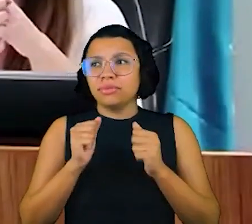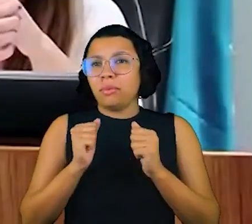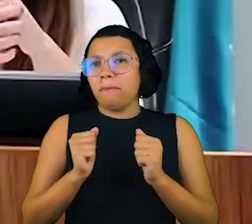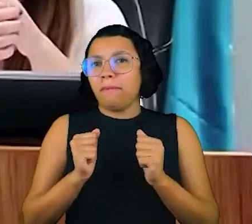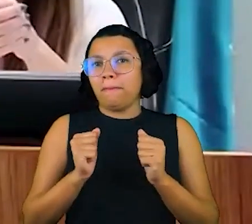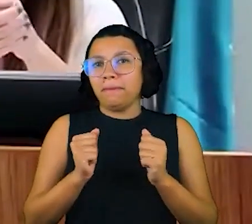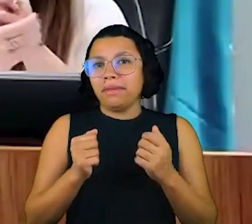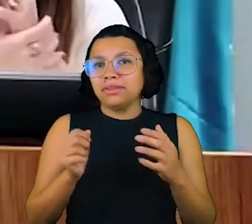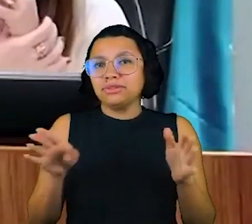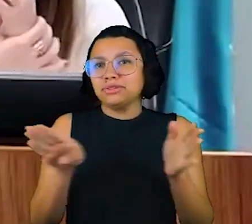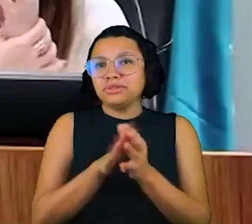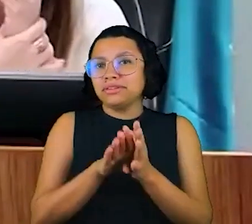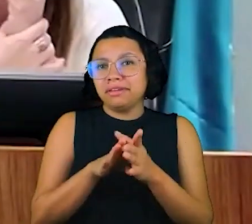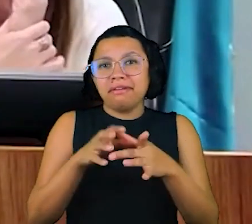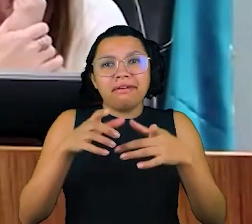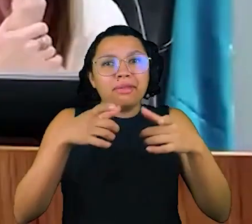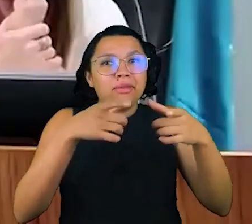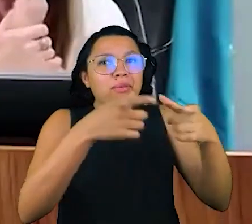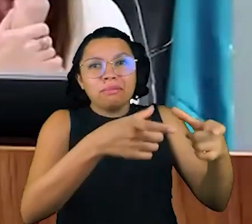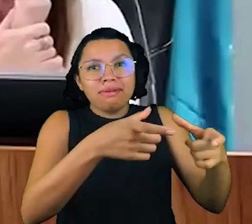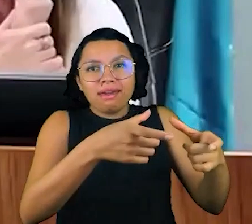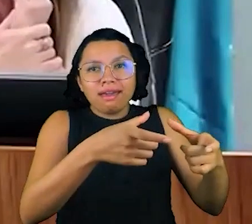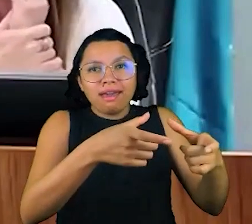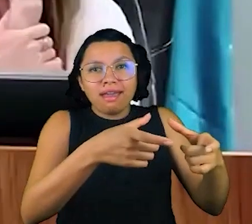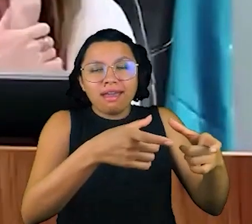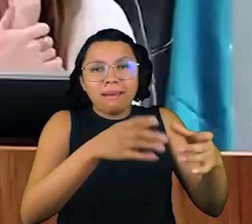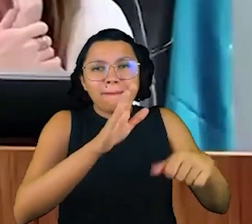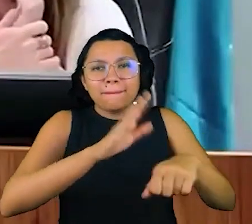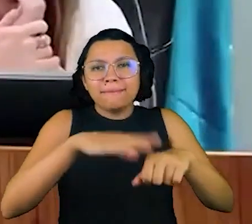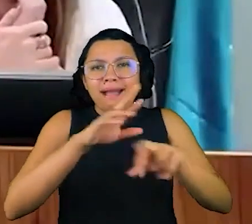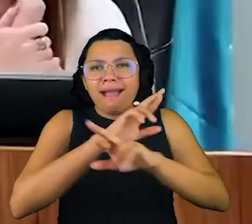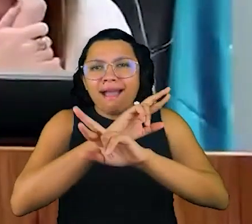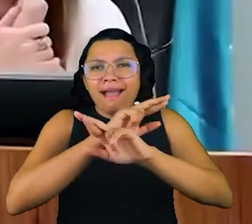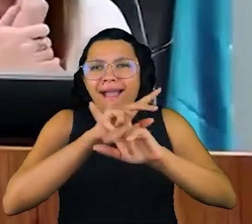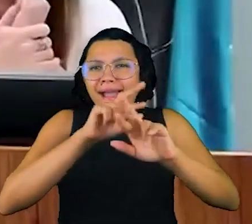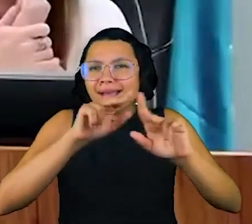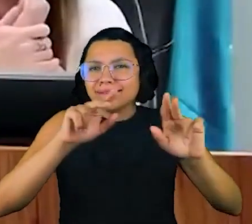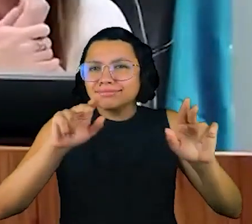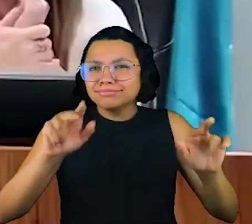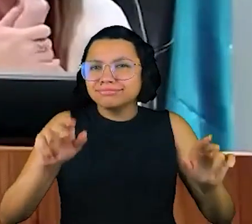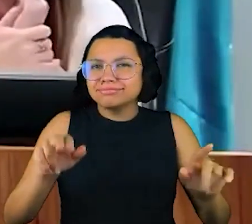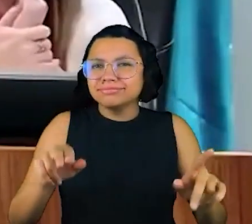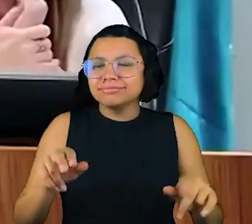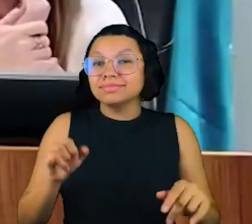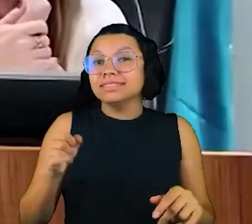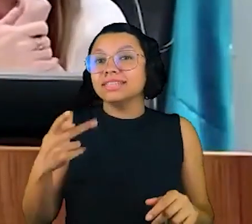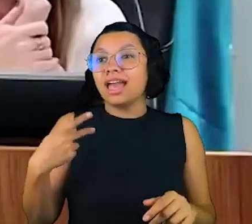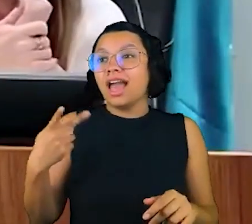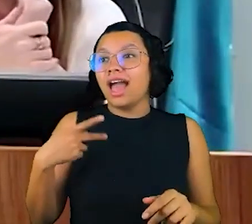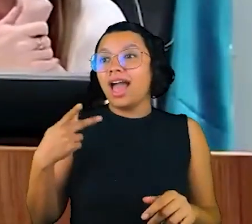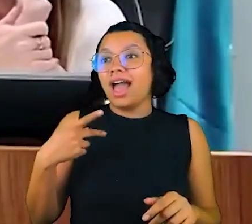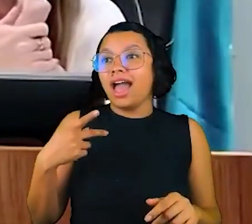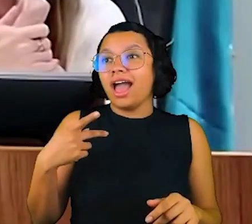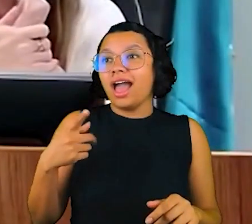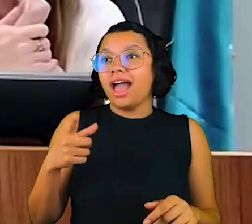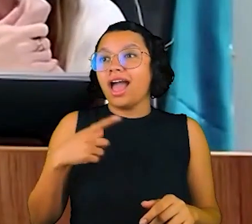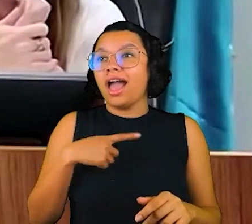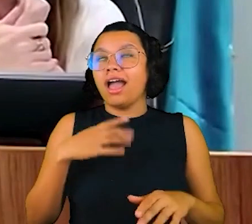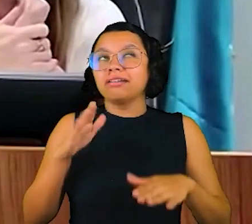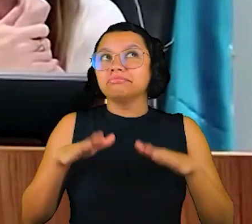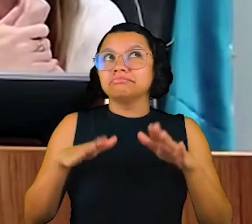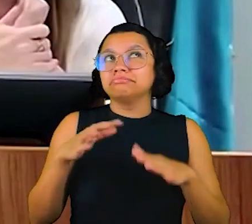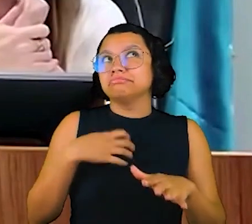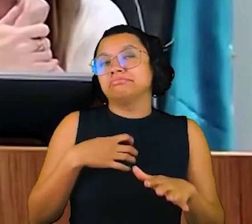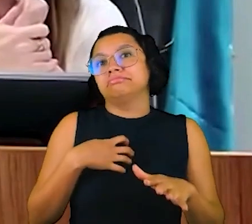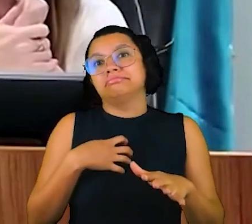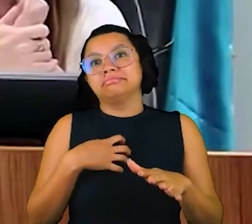coisa que nos permite chegar a lugares os mais diversos, né? Se nós